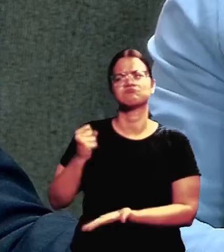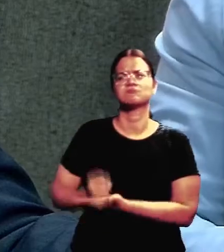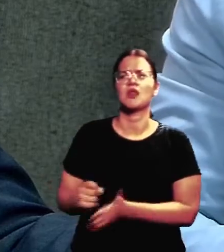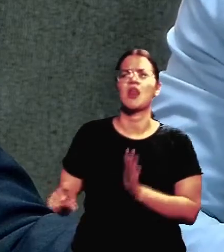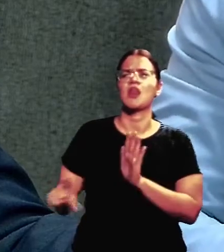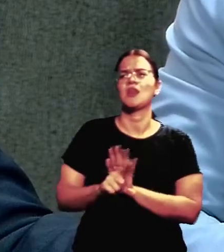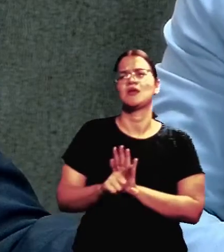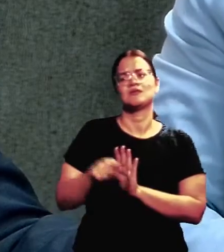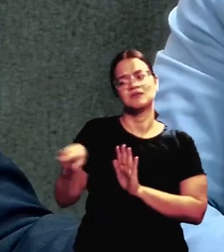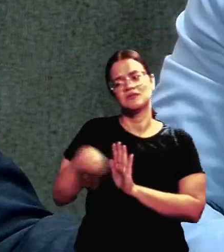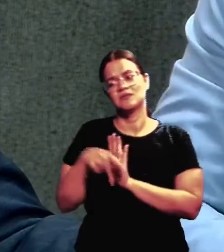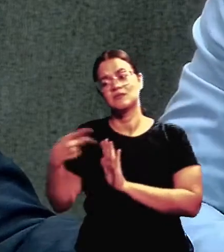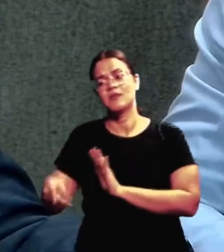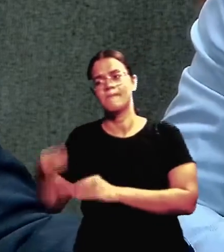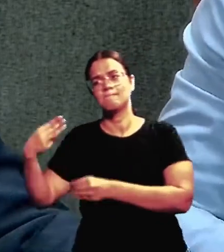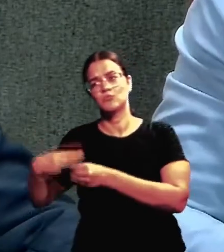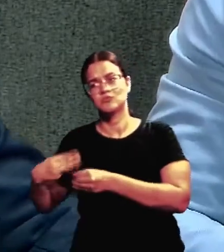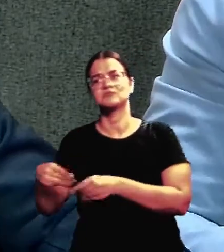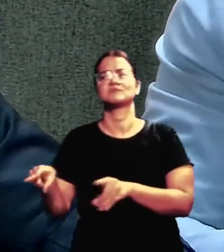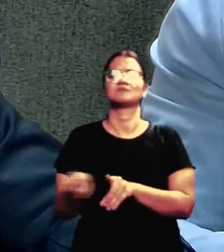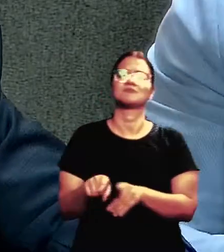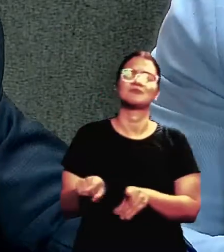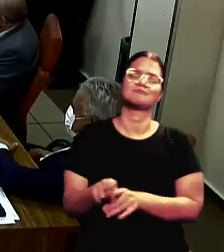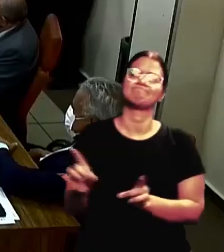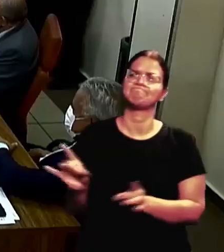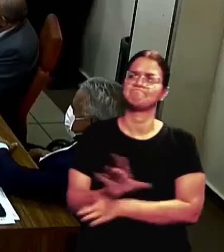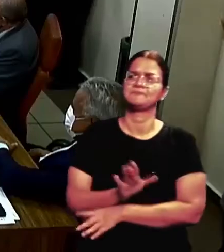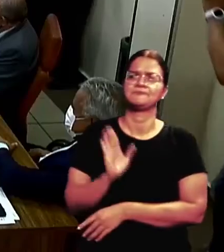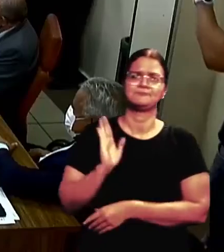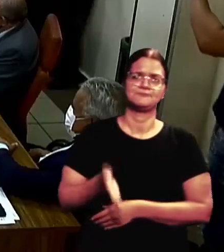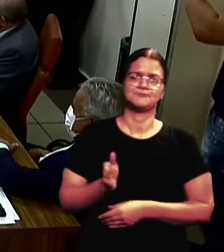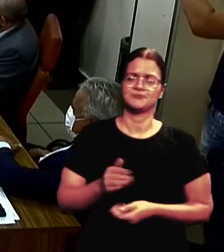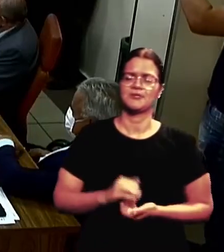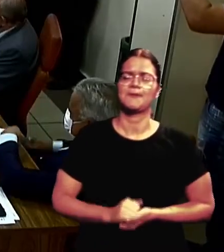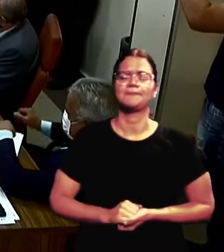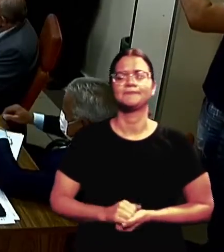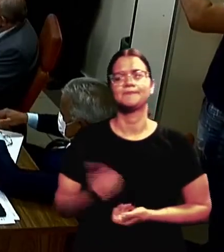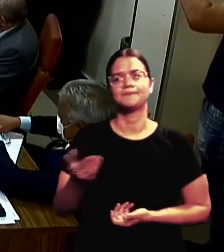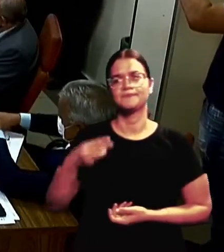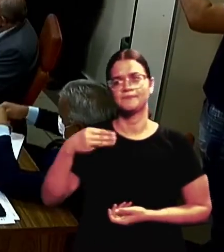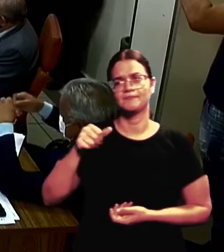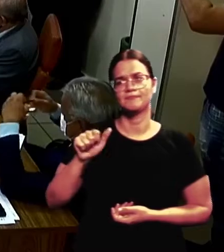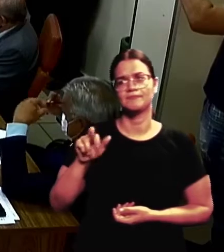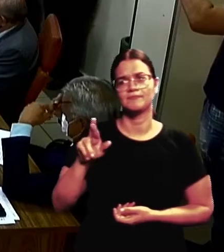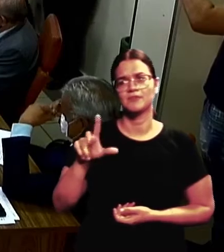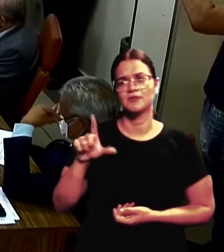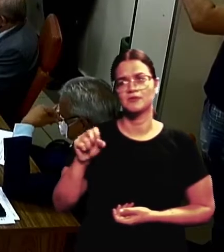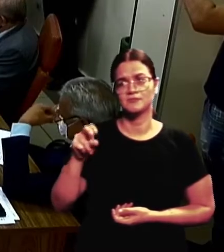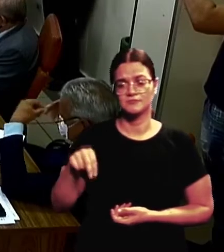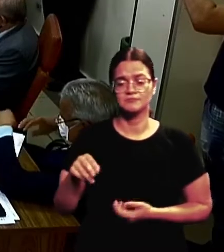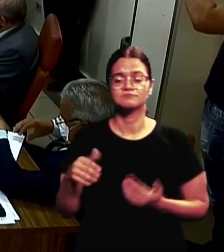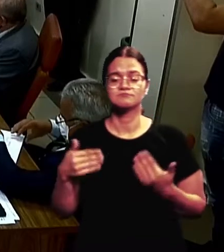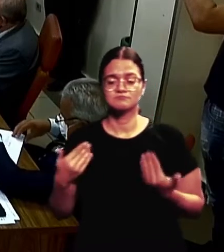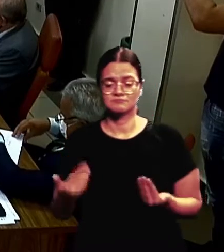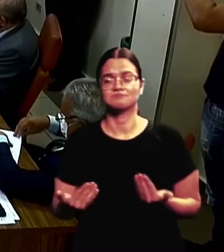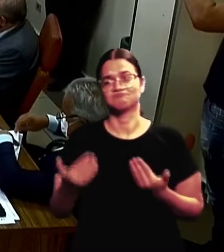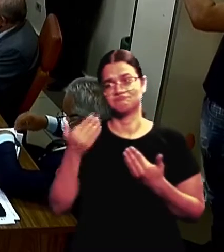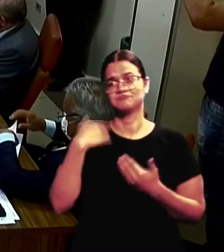sancionou no âmbito municipal. Obrigado, vereador William. Vereador Marlon. É uma